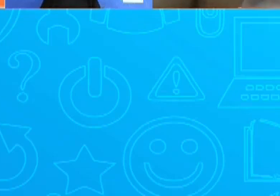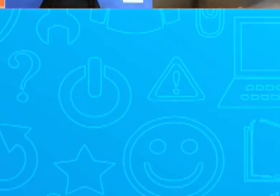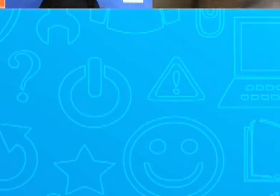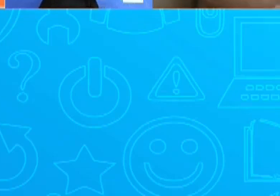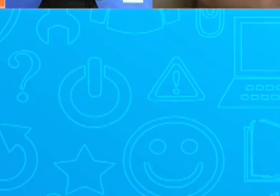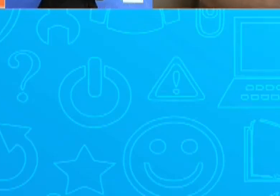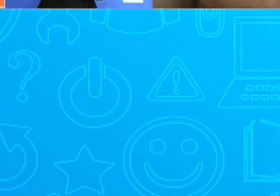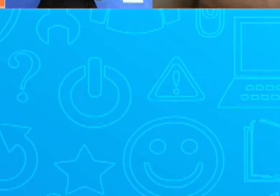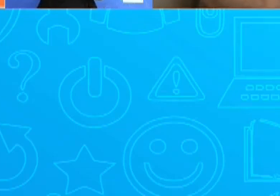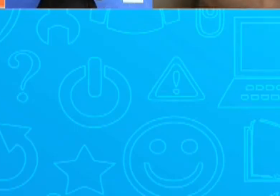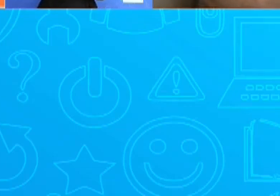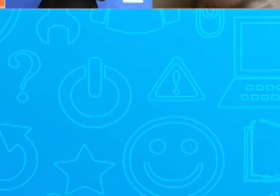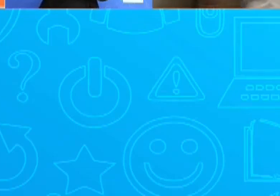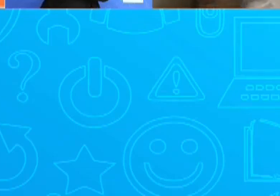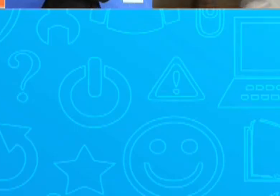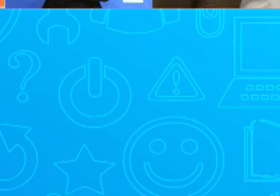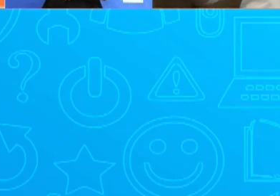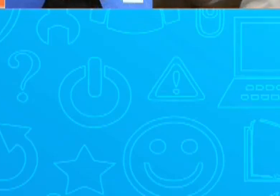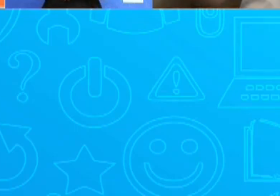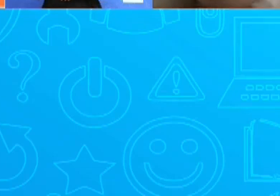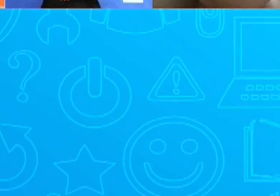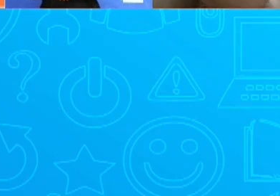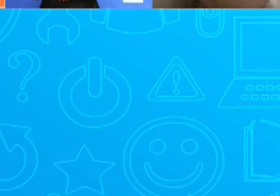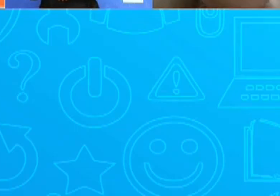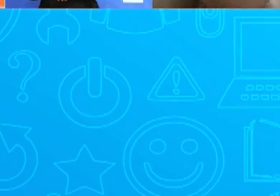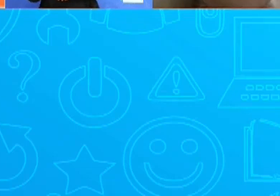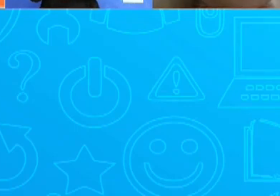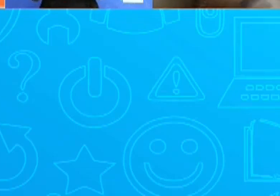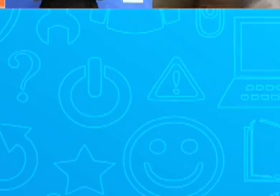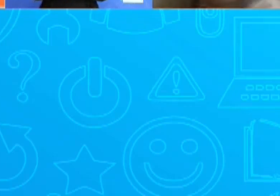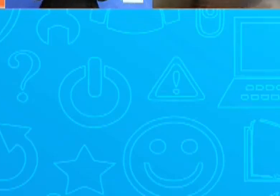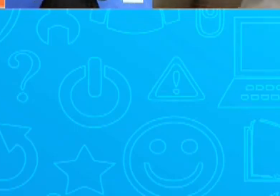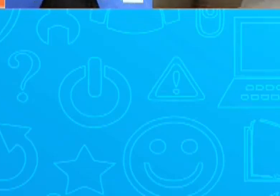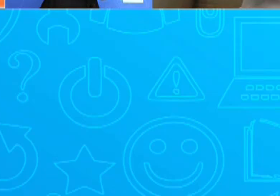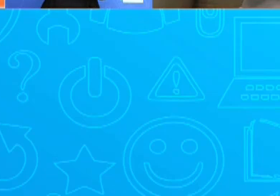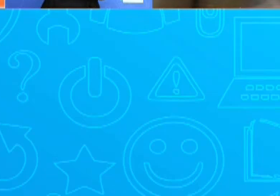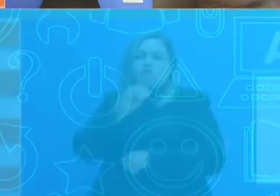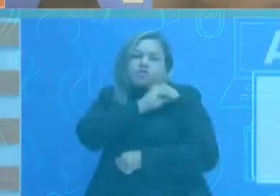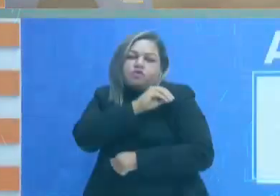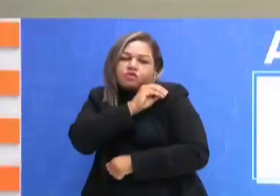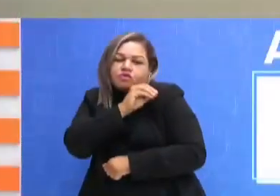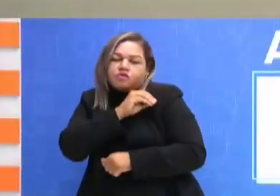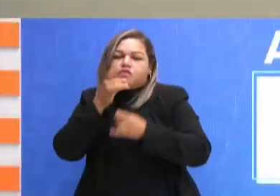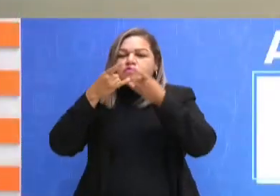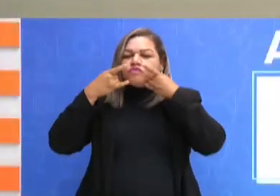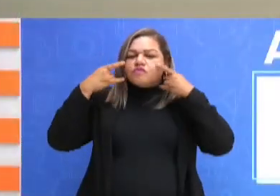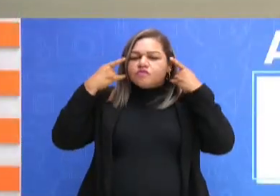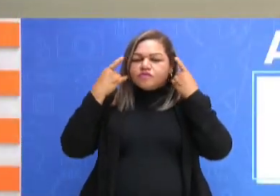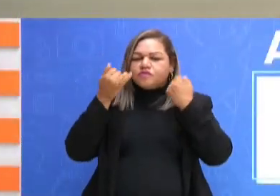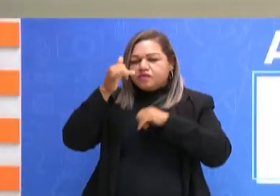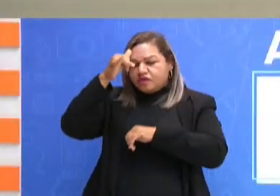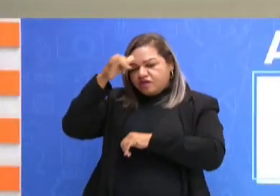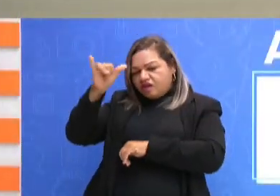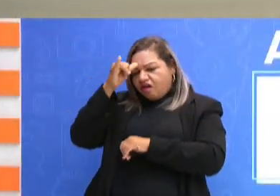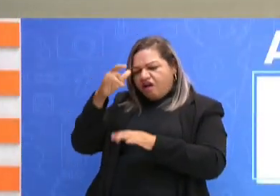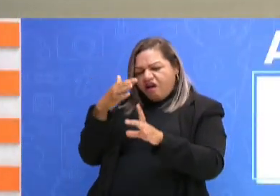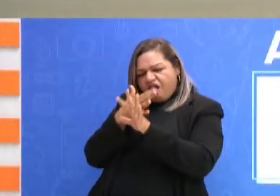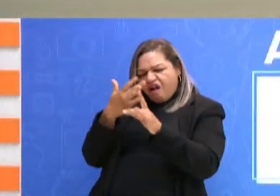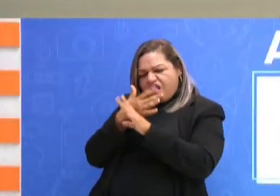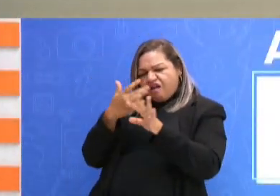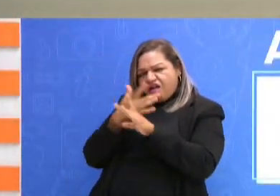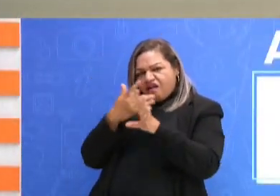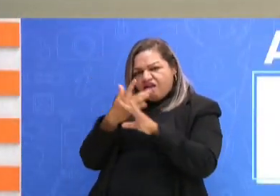com os EPIs necessários, com o uso do álcool, com o uso da máscara, evitando